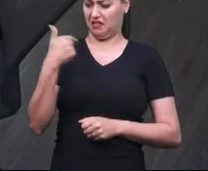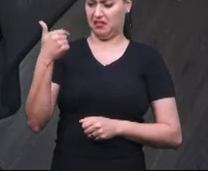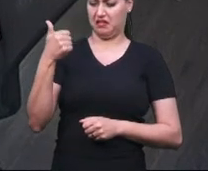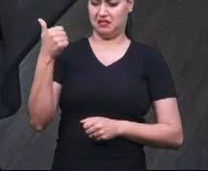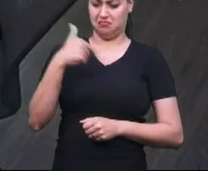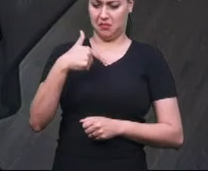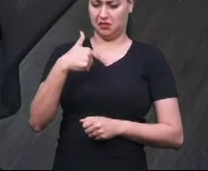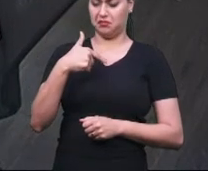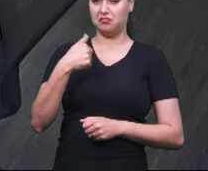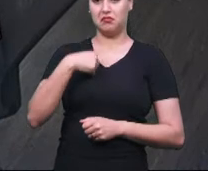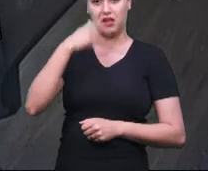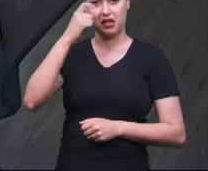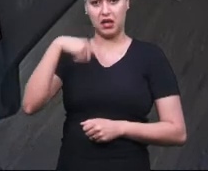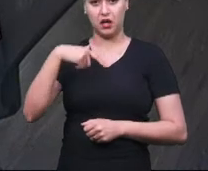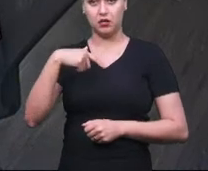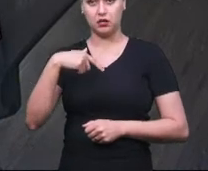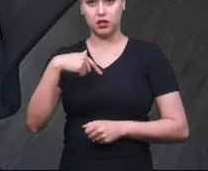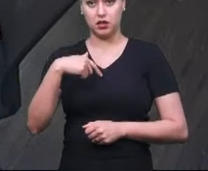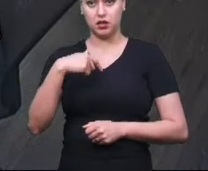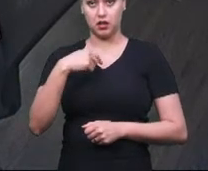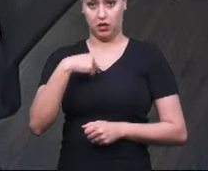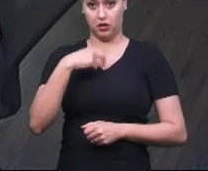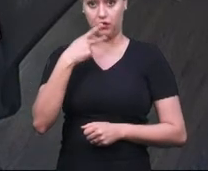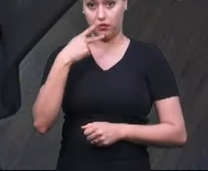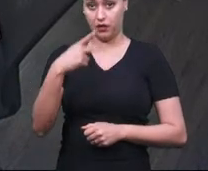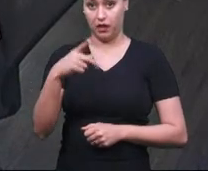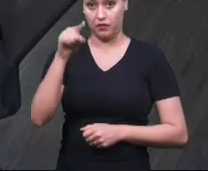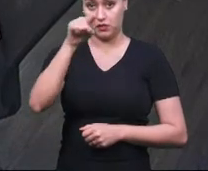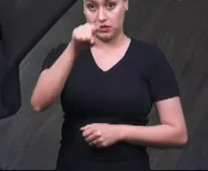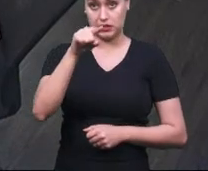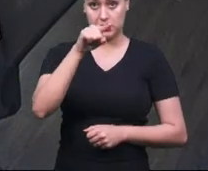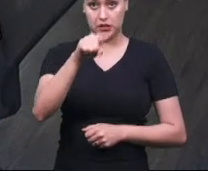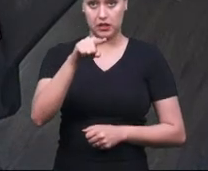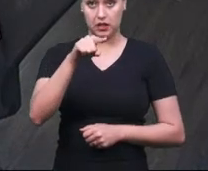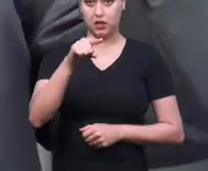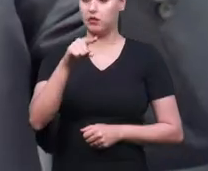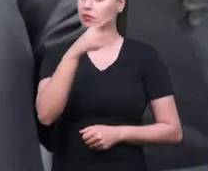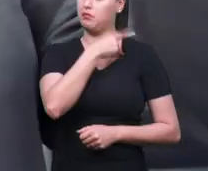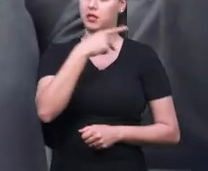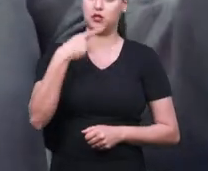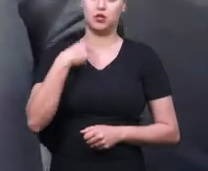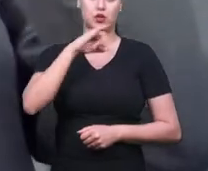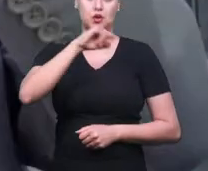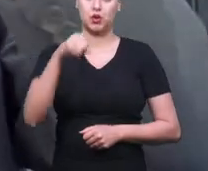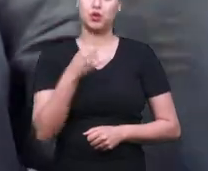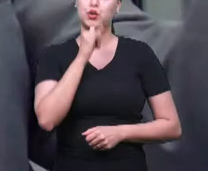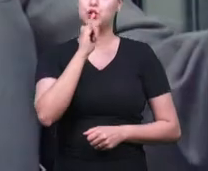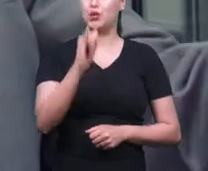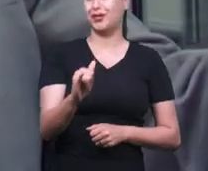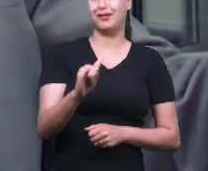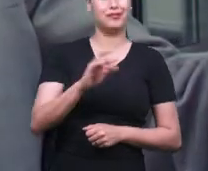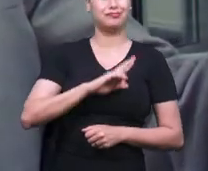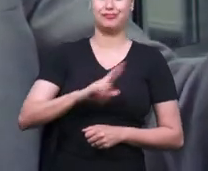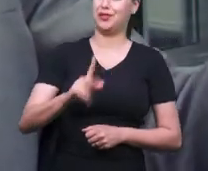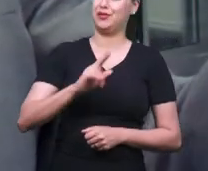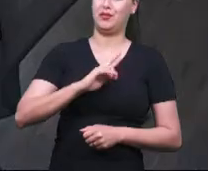ela: eu vim aqui para você mesmo dizer ao pastor Jonas que não procede nada daquilo, não é nada daquilo que ele está